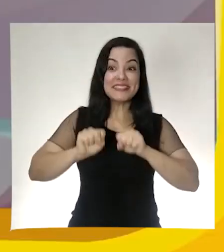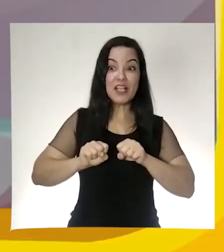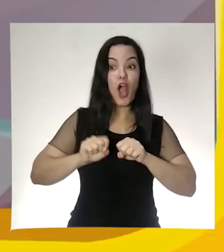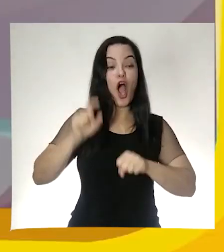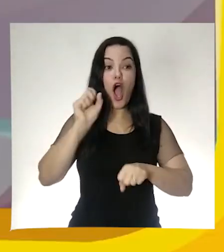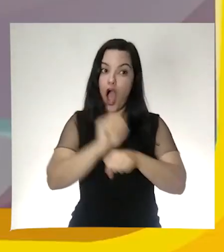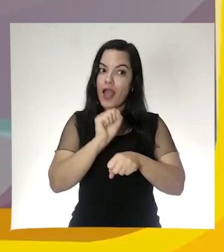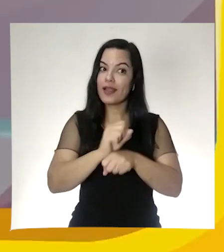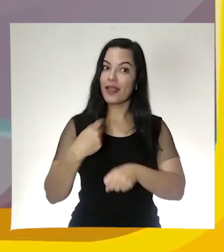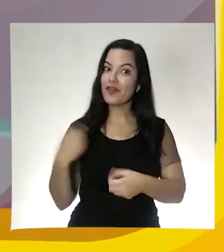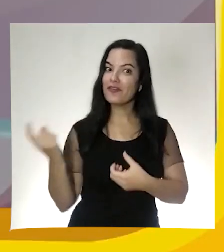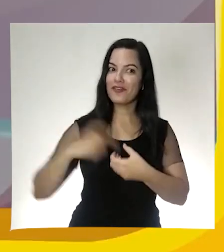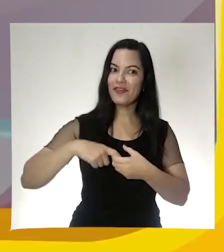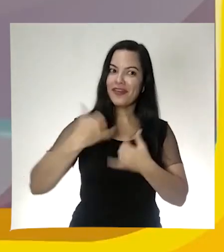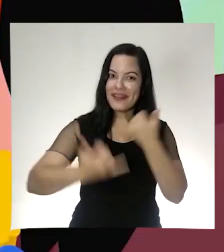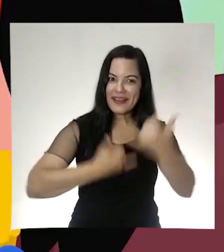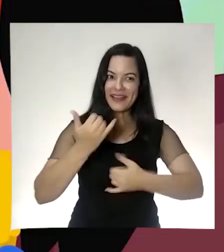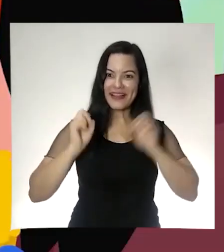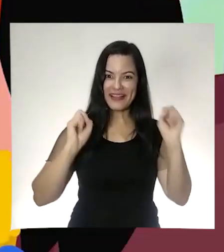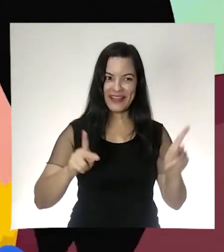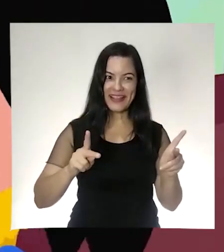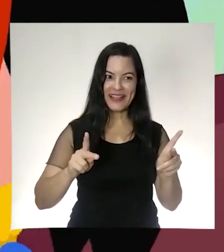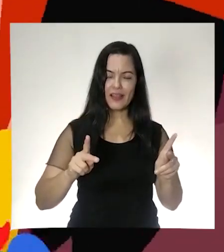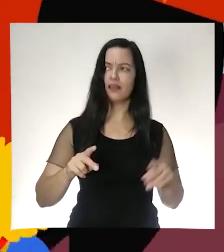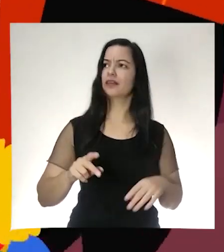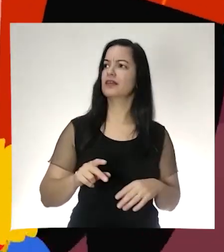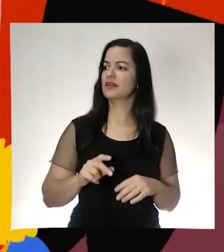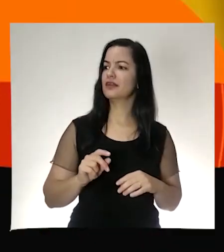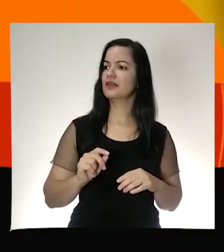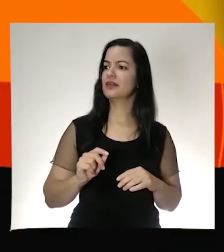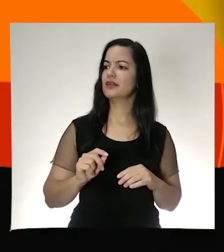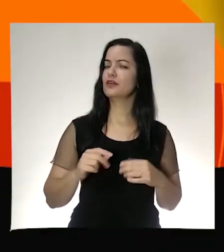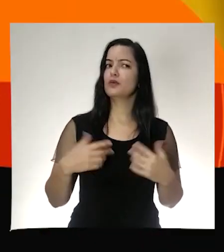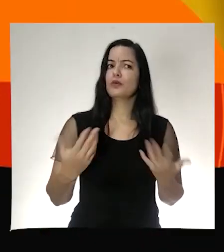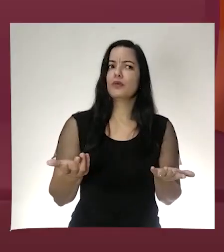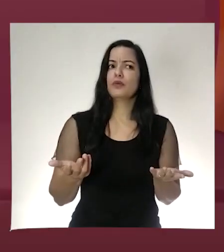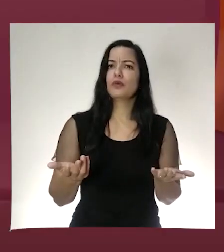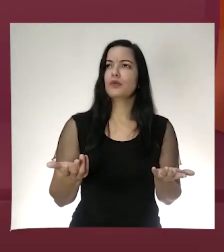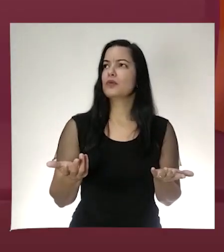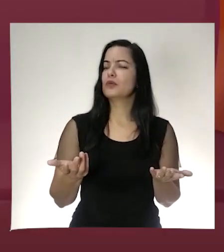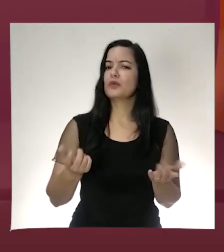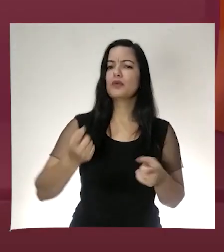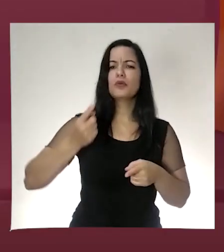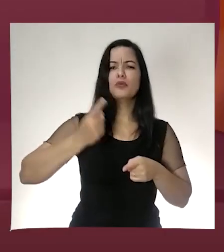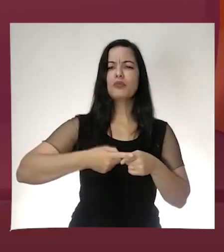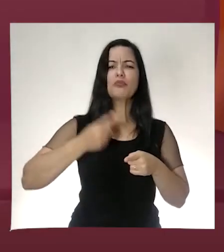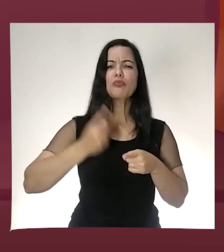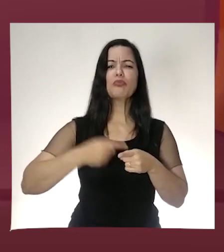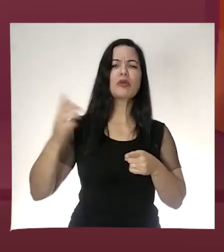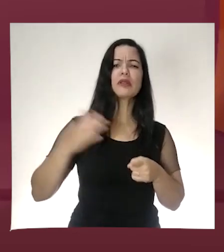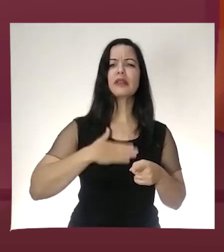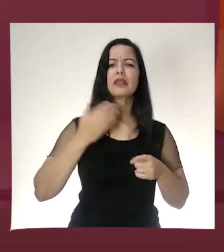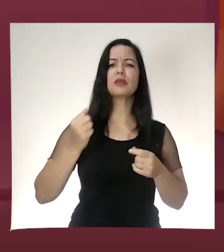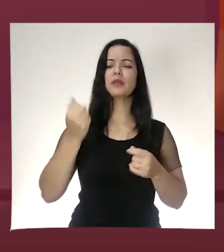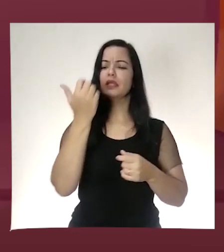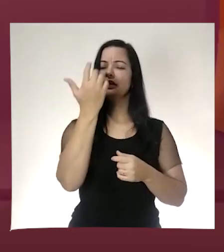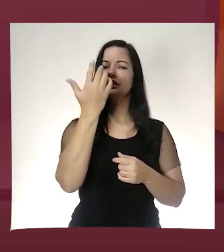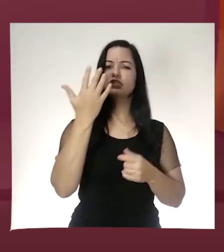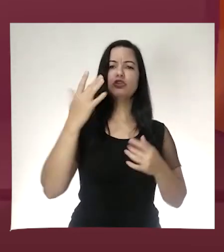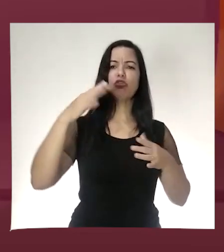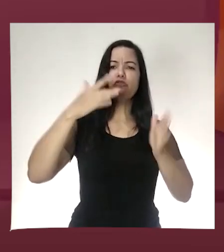Cláudio, me esperem pra brincar, hein? Hã? Ué, por que ficou tudo